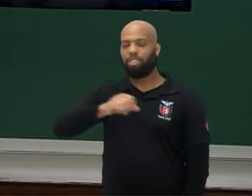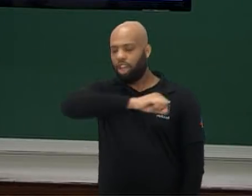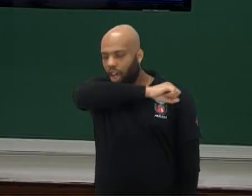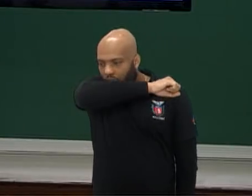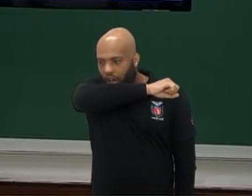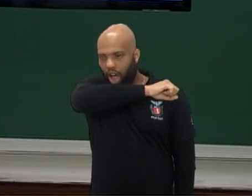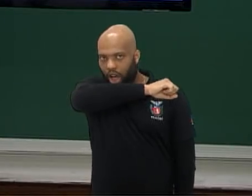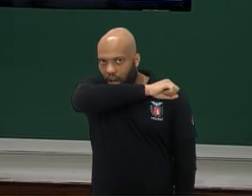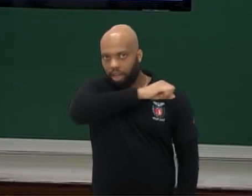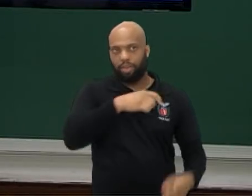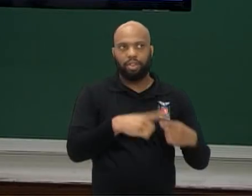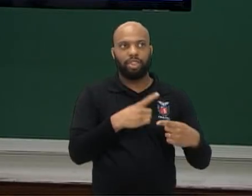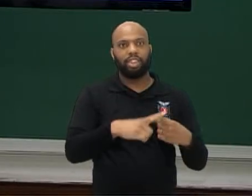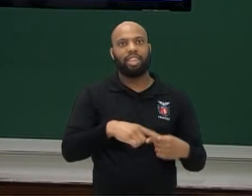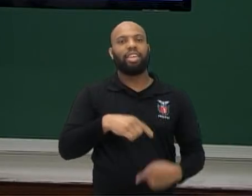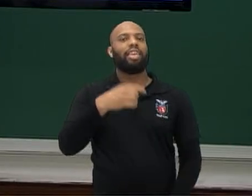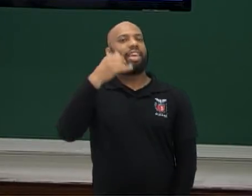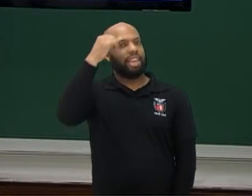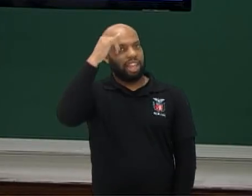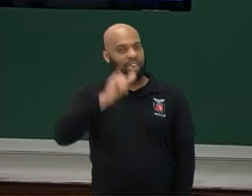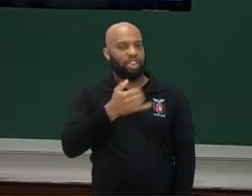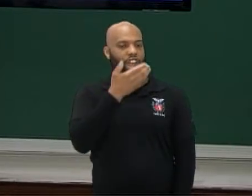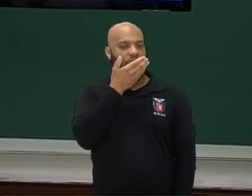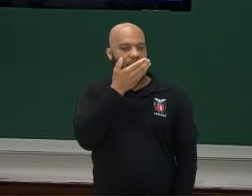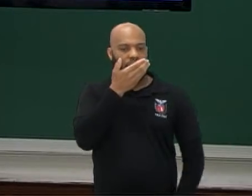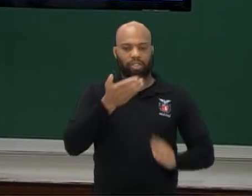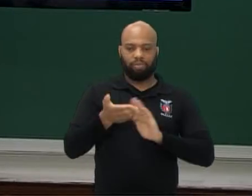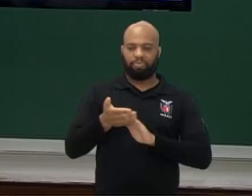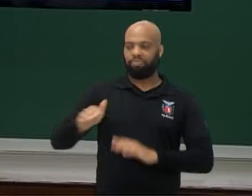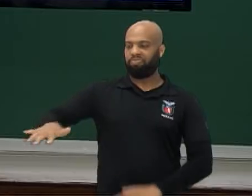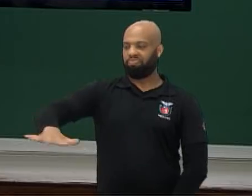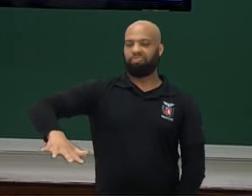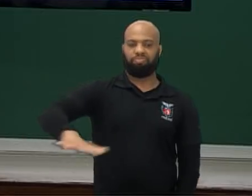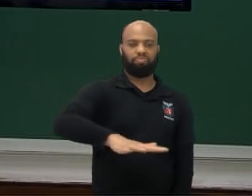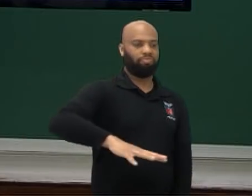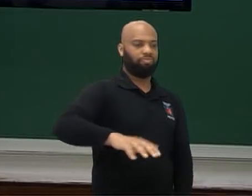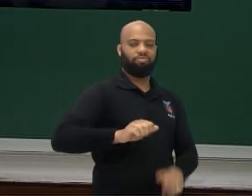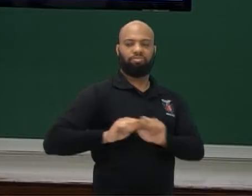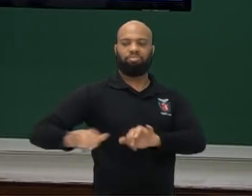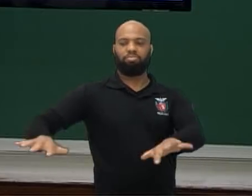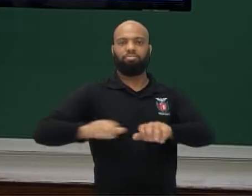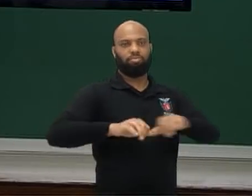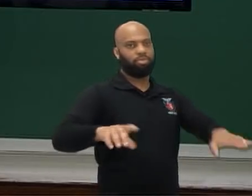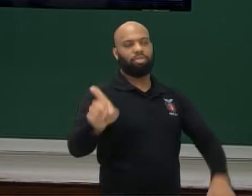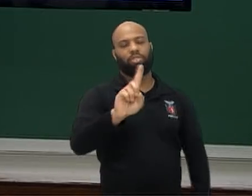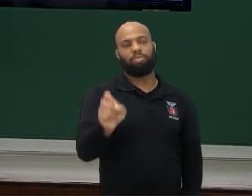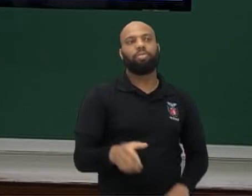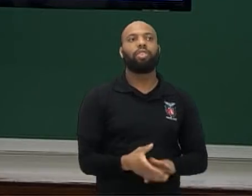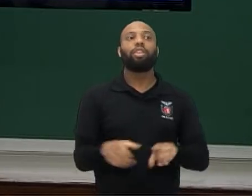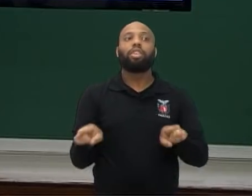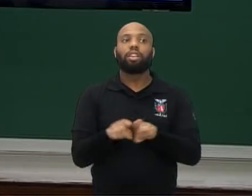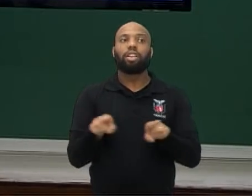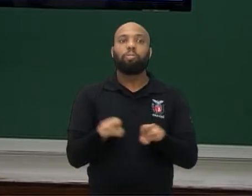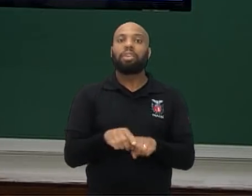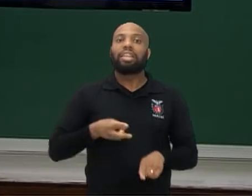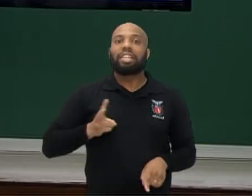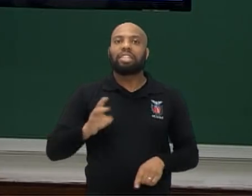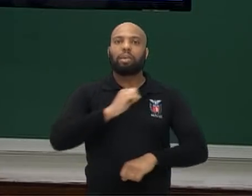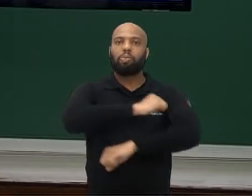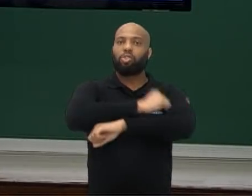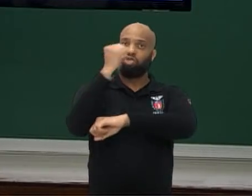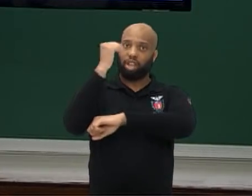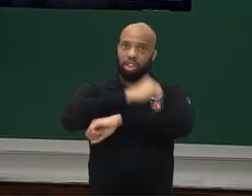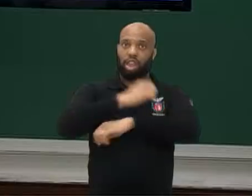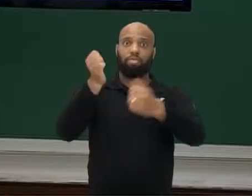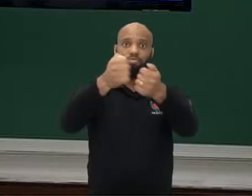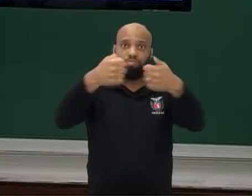você não estar contaminando a tua mão e contaminando tudo o que você pegar em seguida. Manter os ambientes